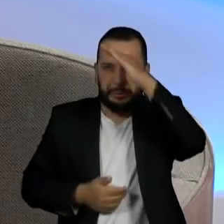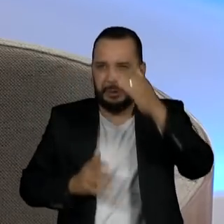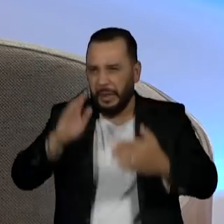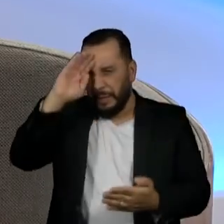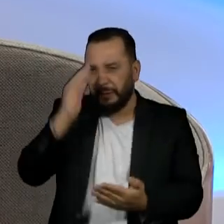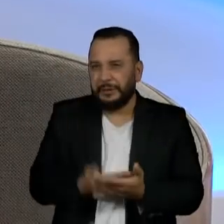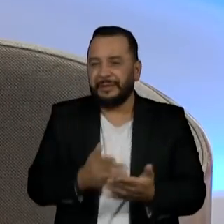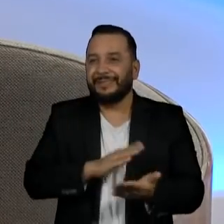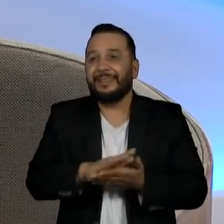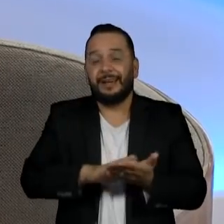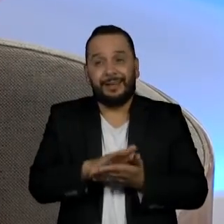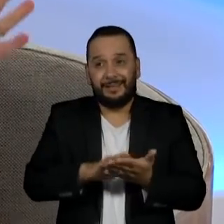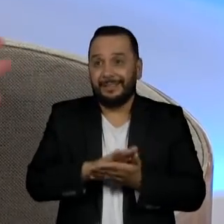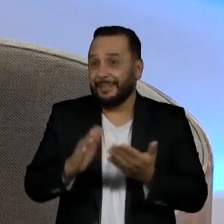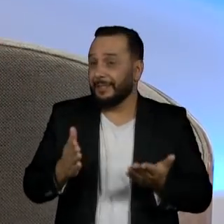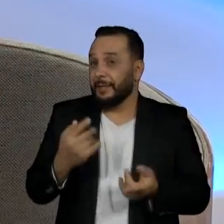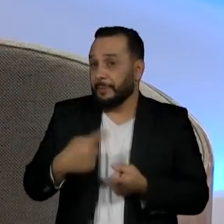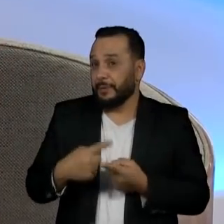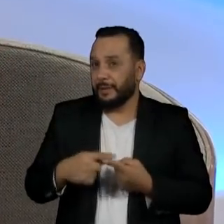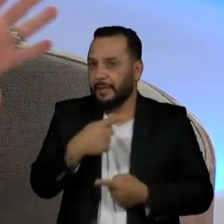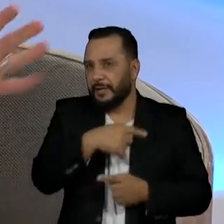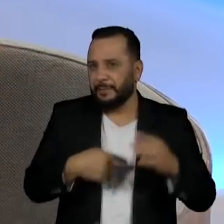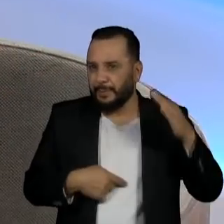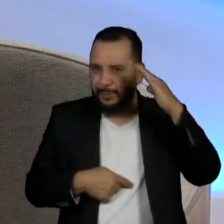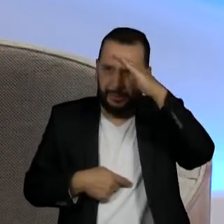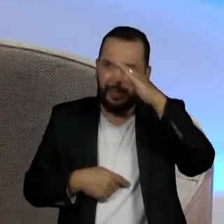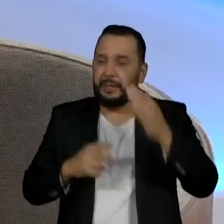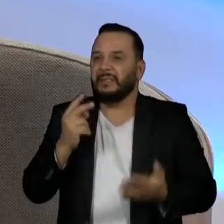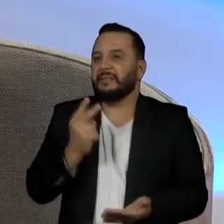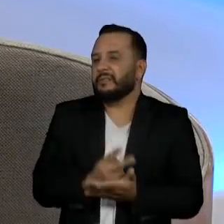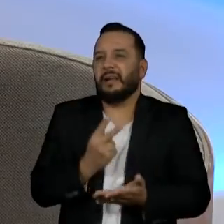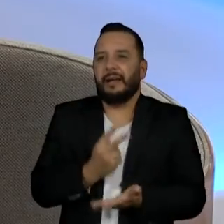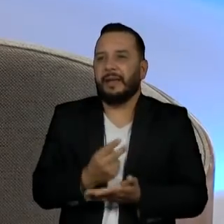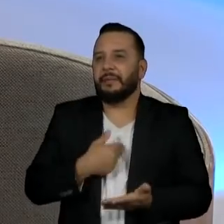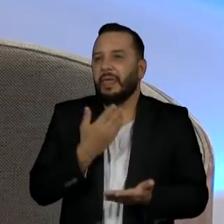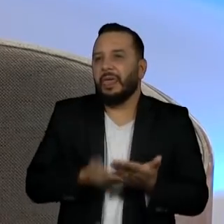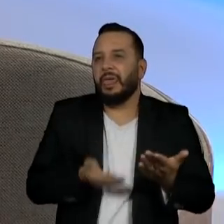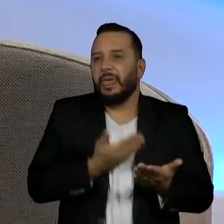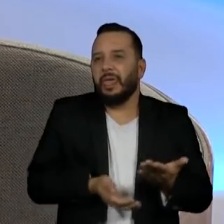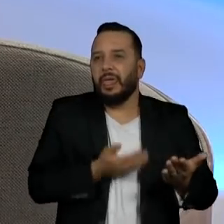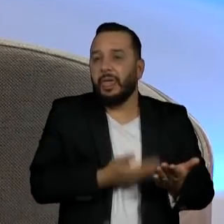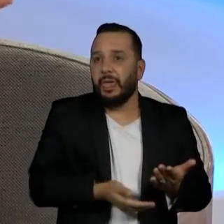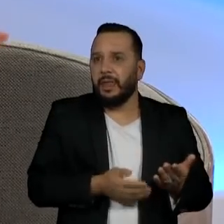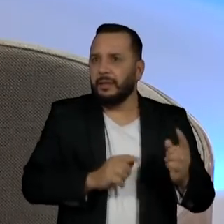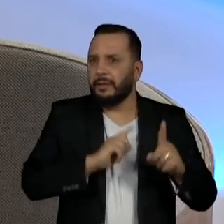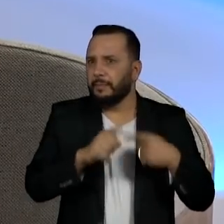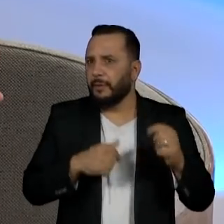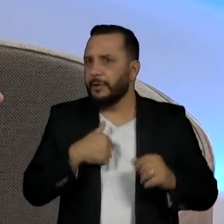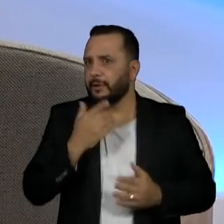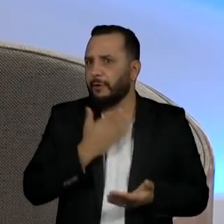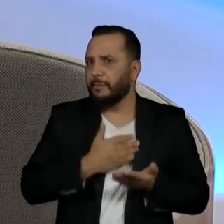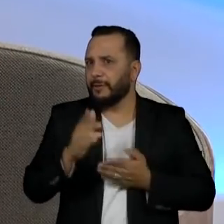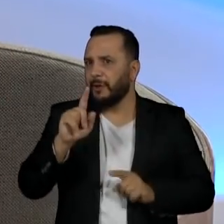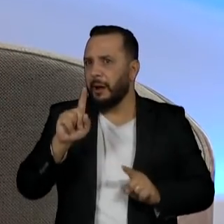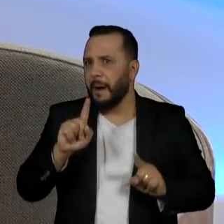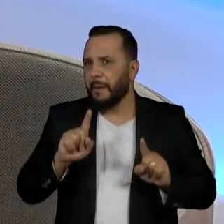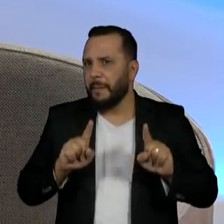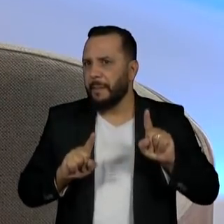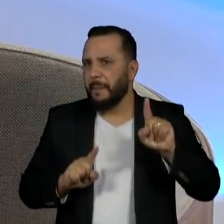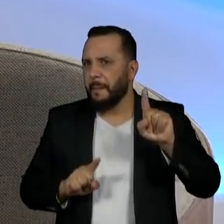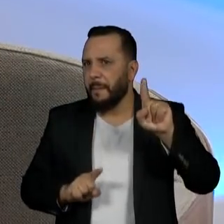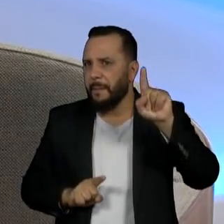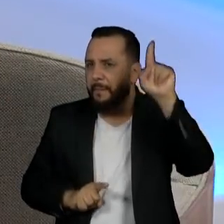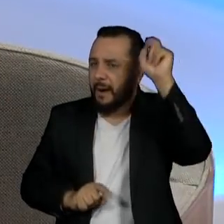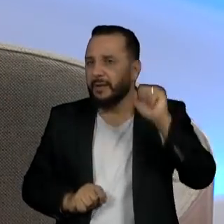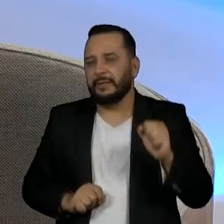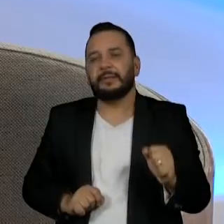a experiência que nós tínhamos é que ele sempre morria na praia, não chegava lá. E quando eu acho que as elites políticas brasileiras se deram conta,